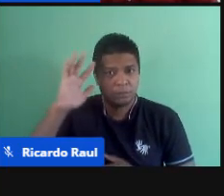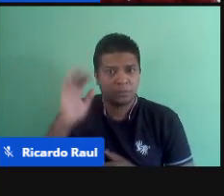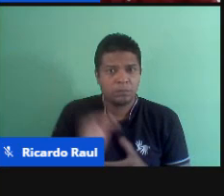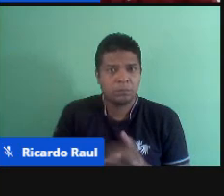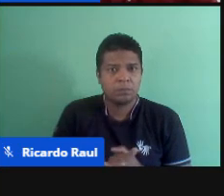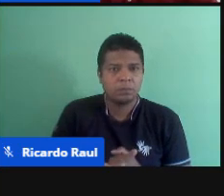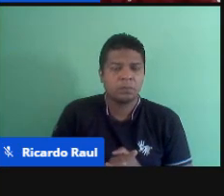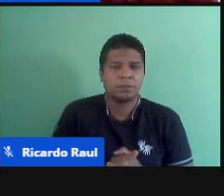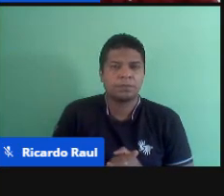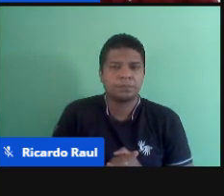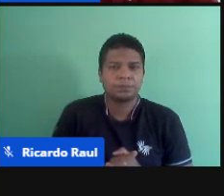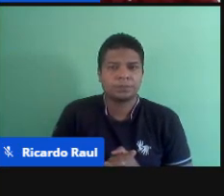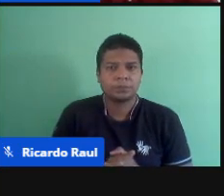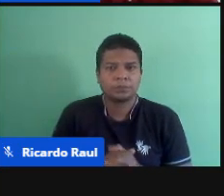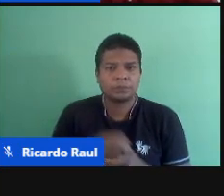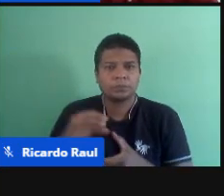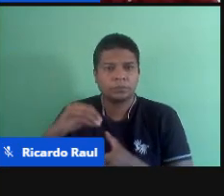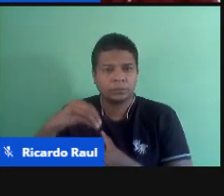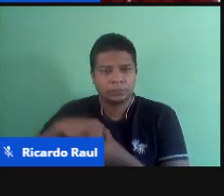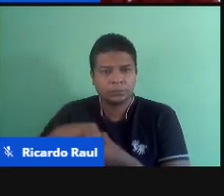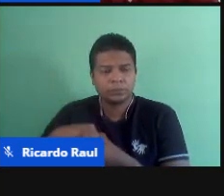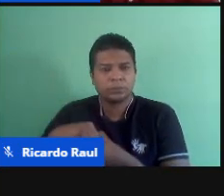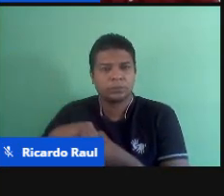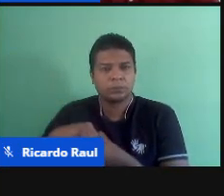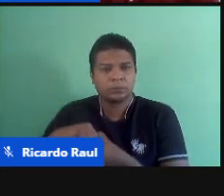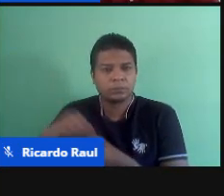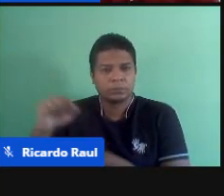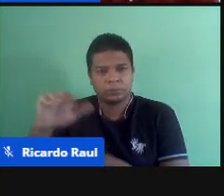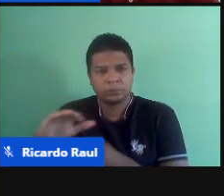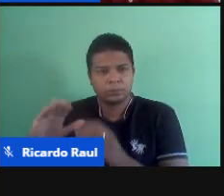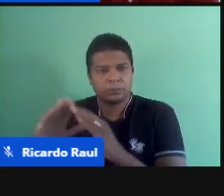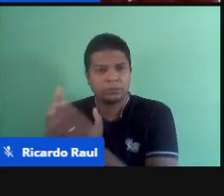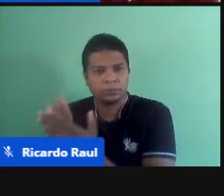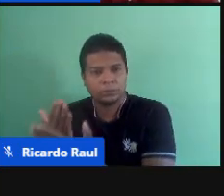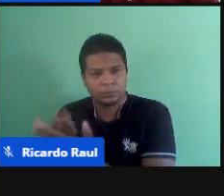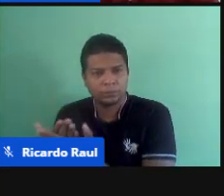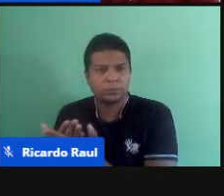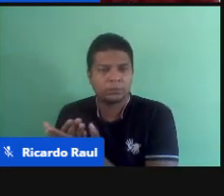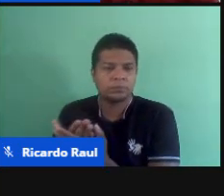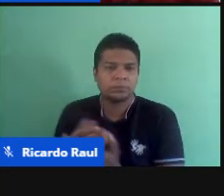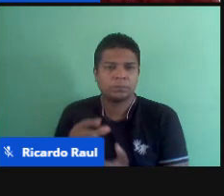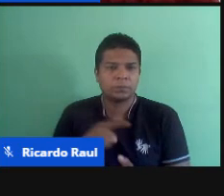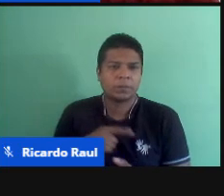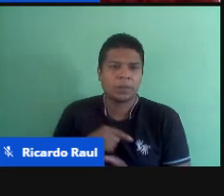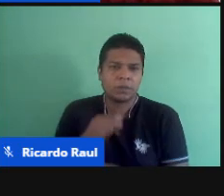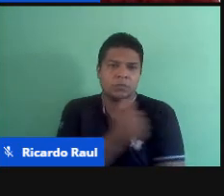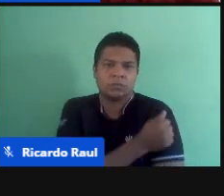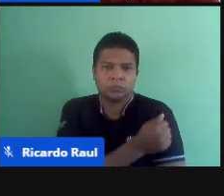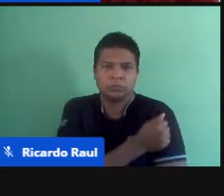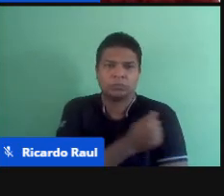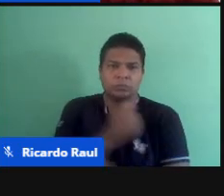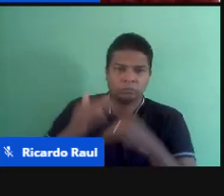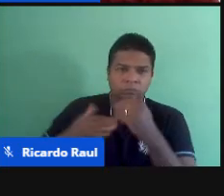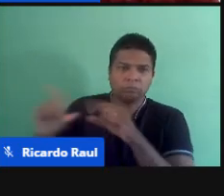Nesse ambiente em que a gente produz os nossos talentos, né?